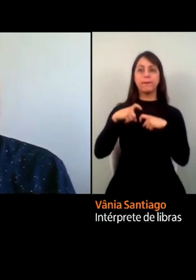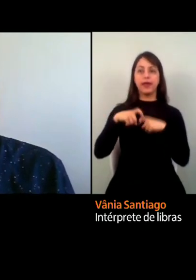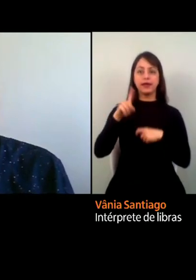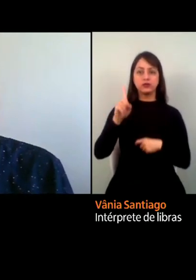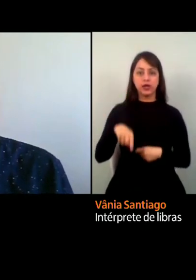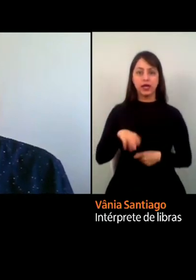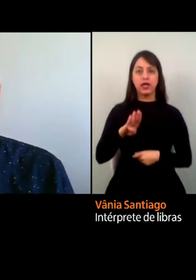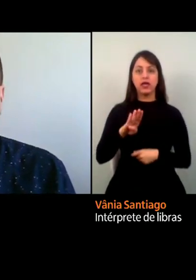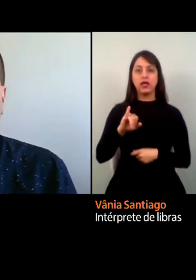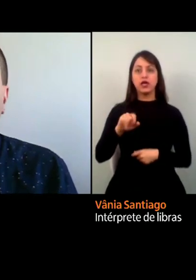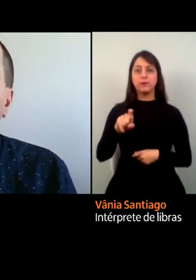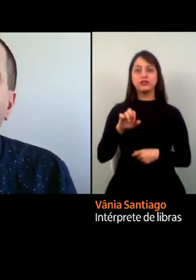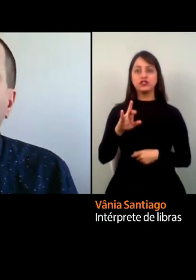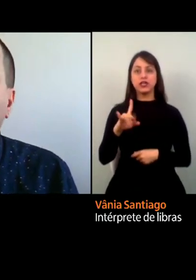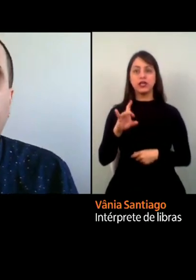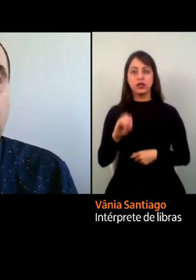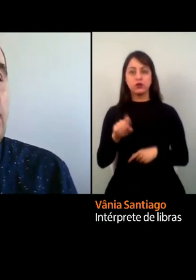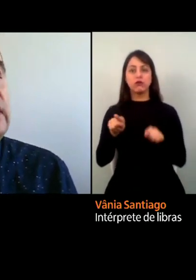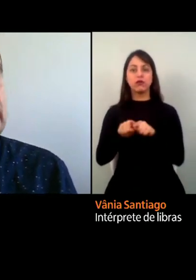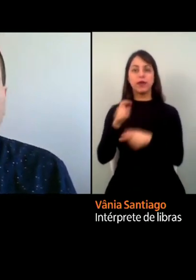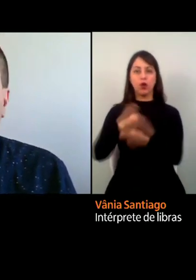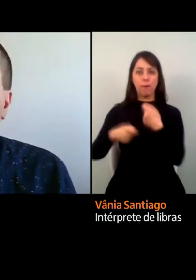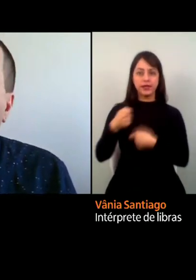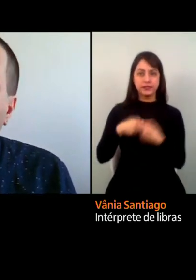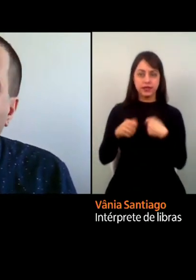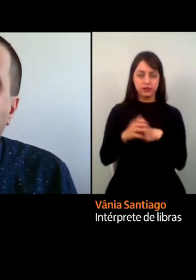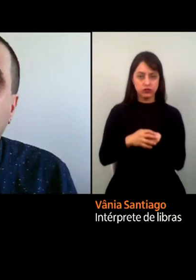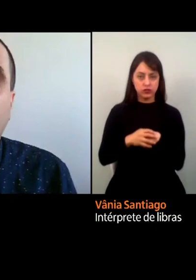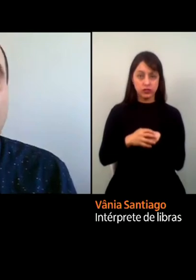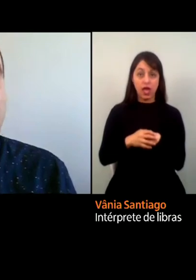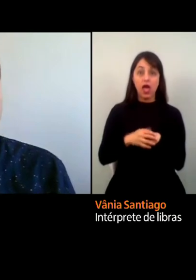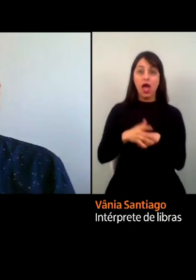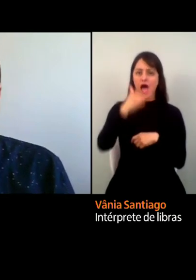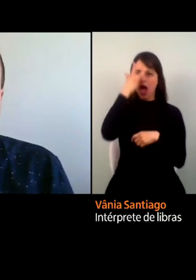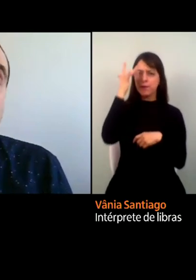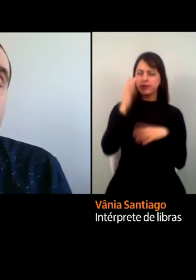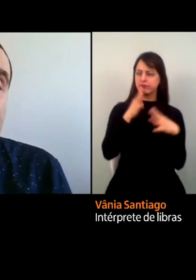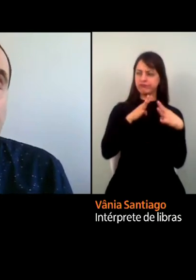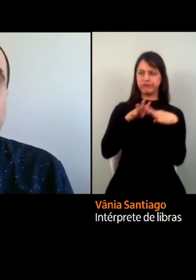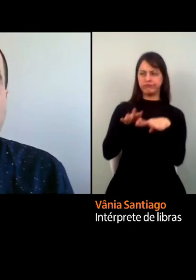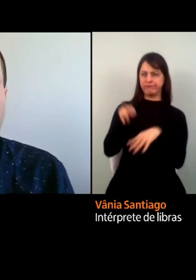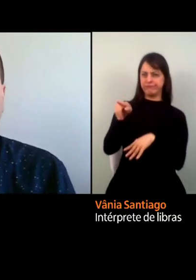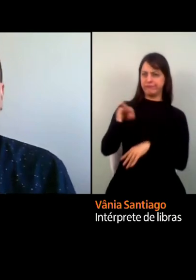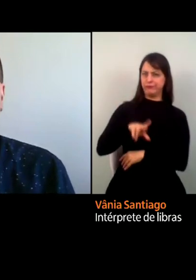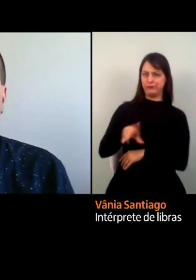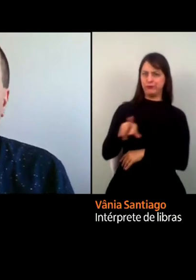diversões, incluindo filmes, os historiadores não reconheciam